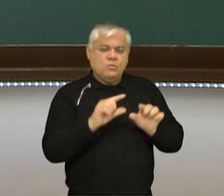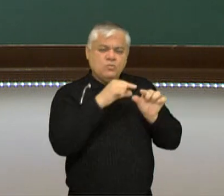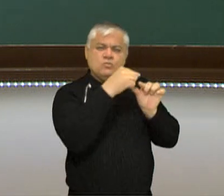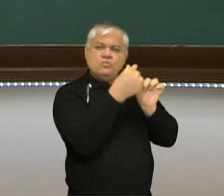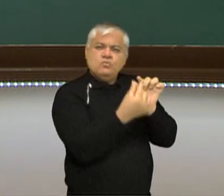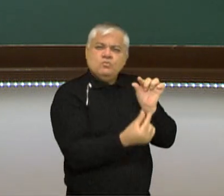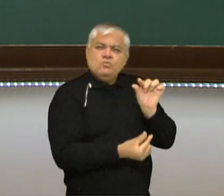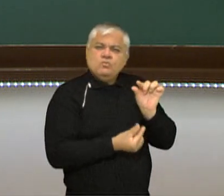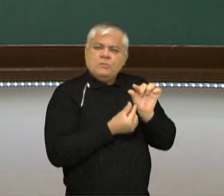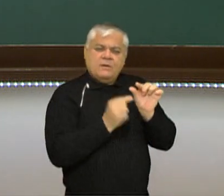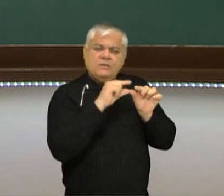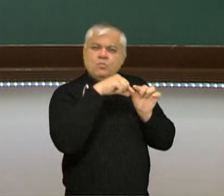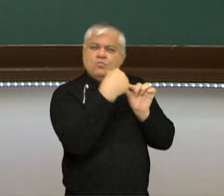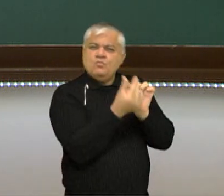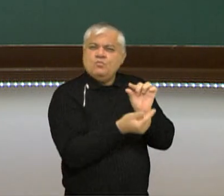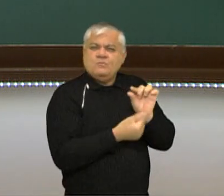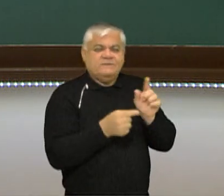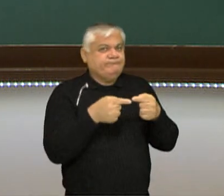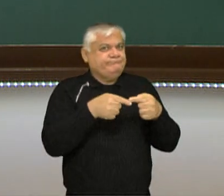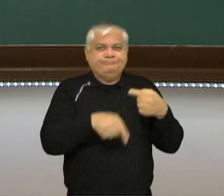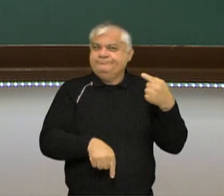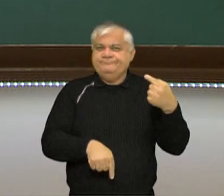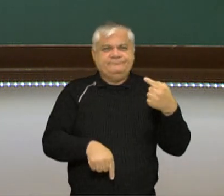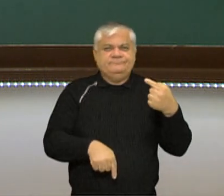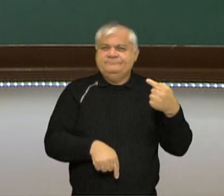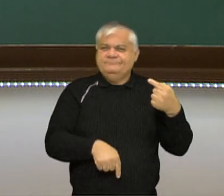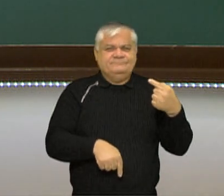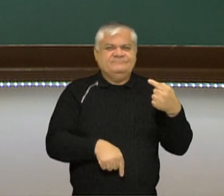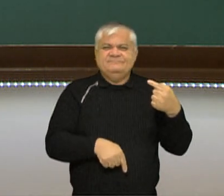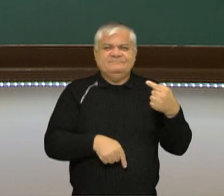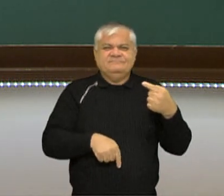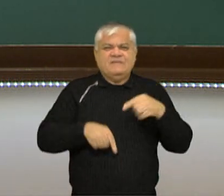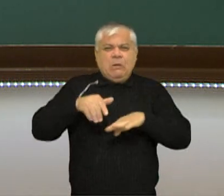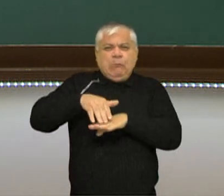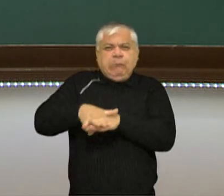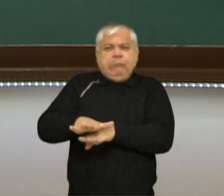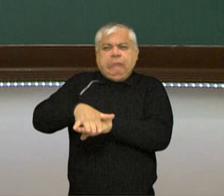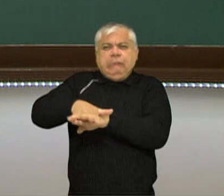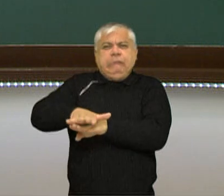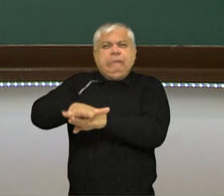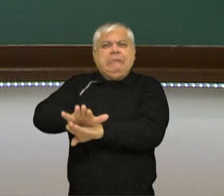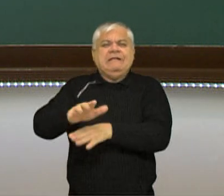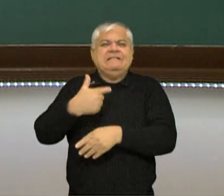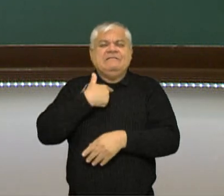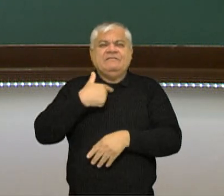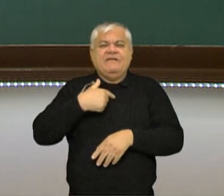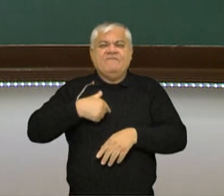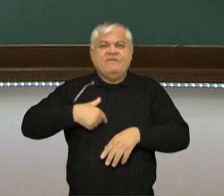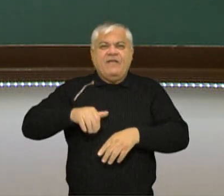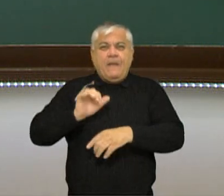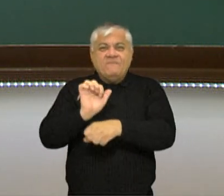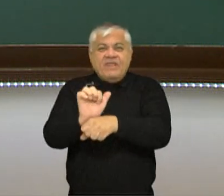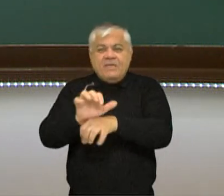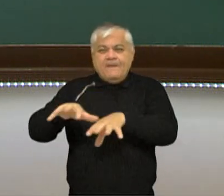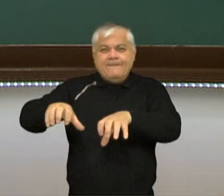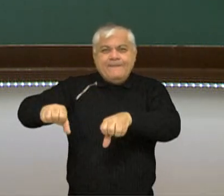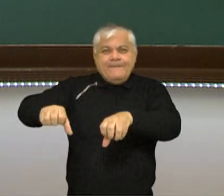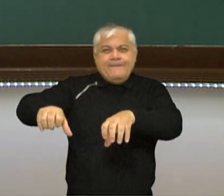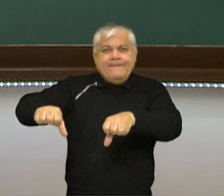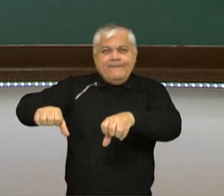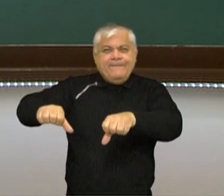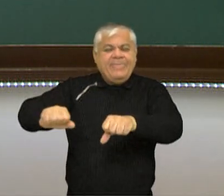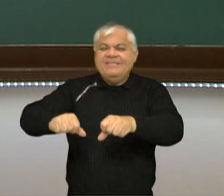da Speed não dava para andar em trilha, ele afundava na terra fofa. O freio da Speed também não